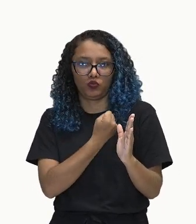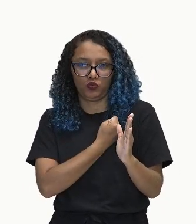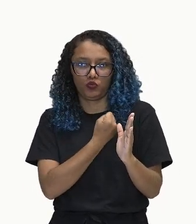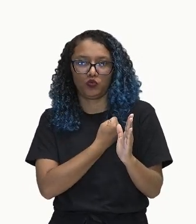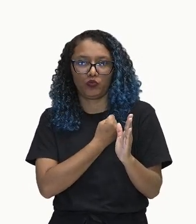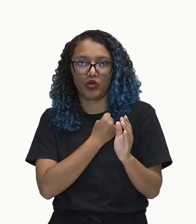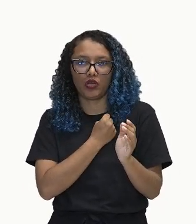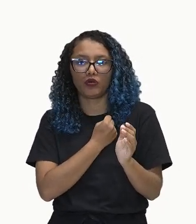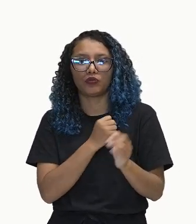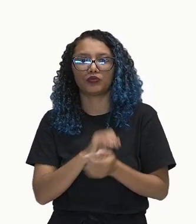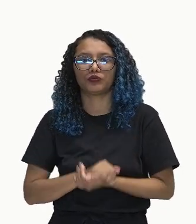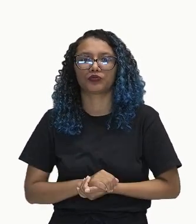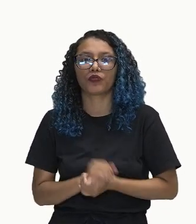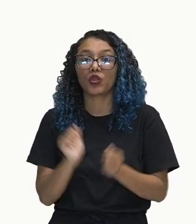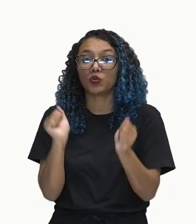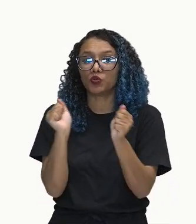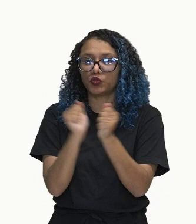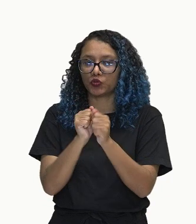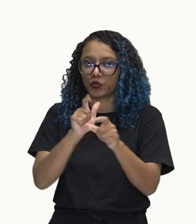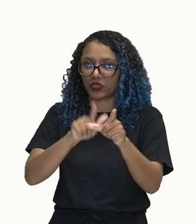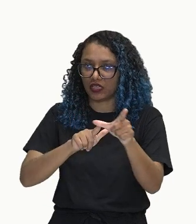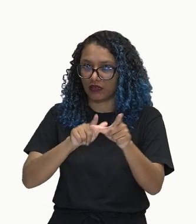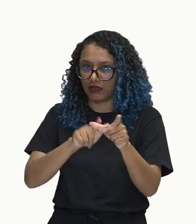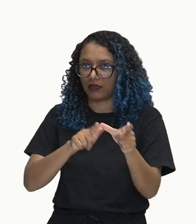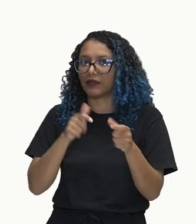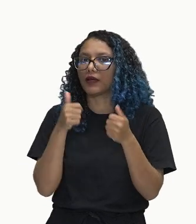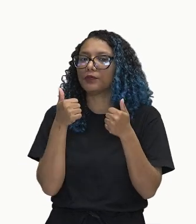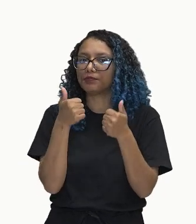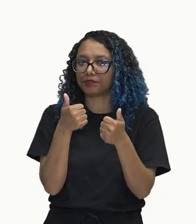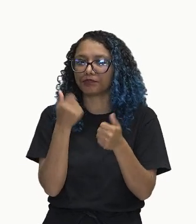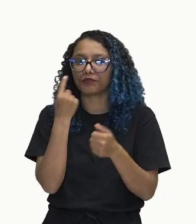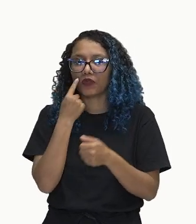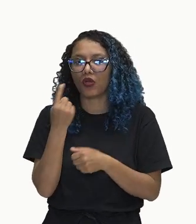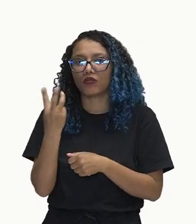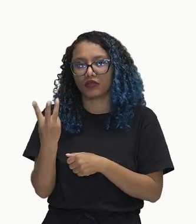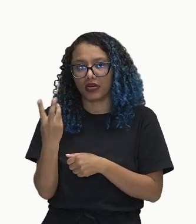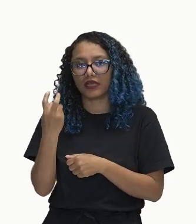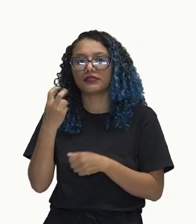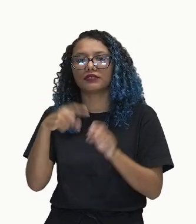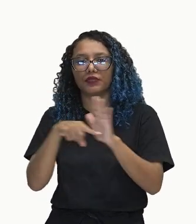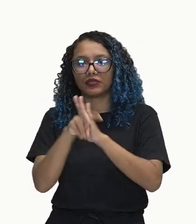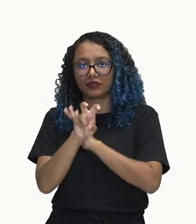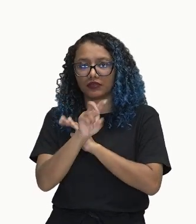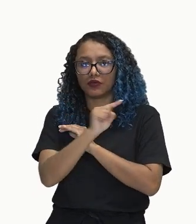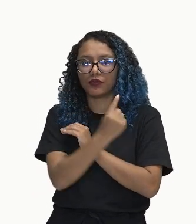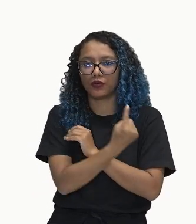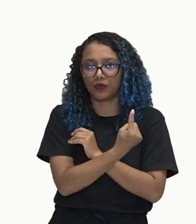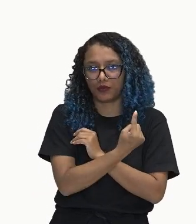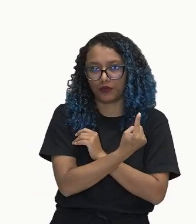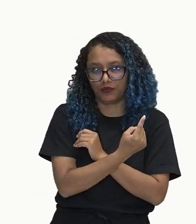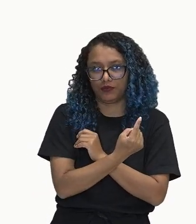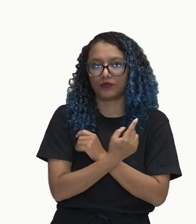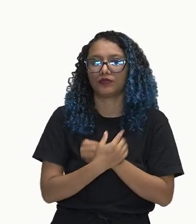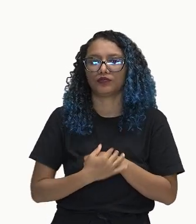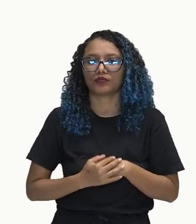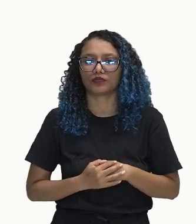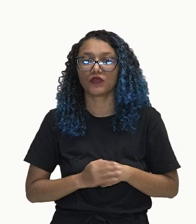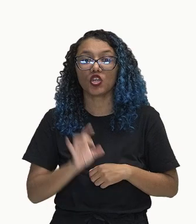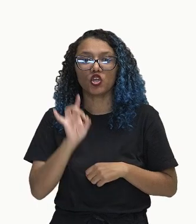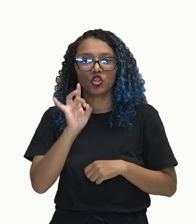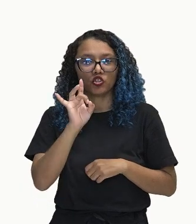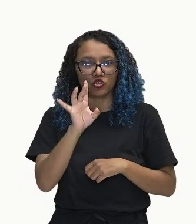do teu polinômio. Então, aqui eu vou ter, ó, 3 menos 5 e 1. Eu estou colocando somente